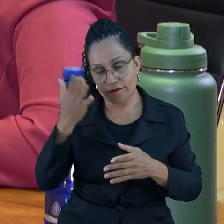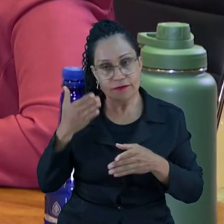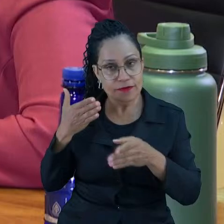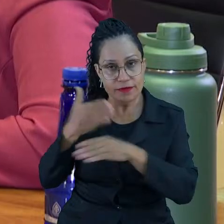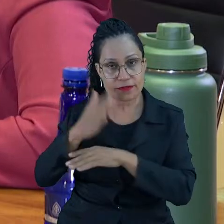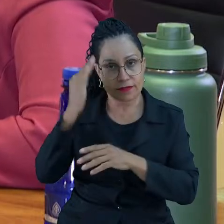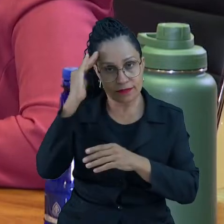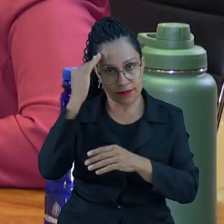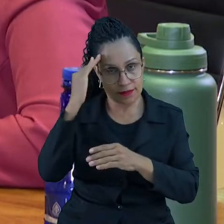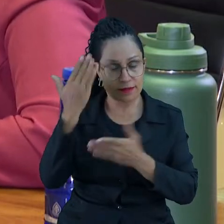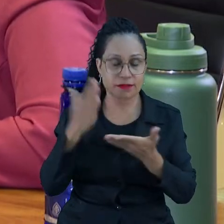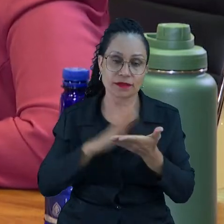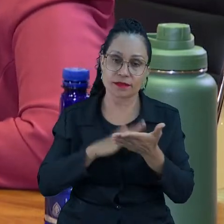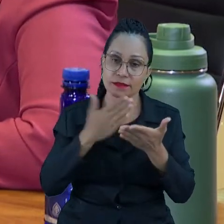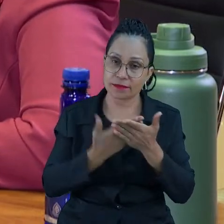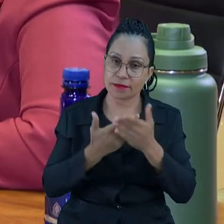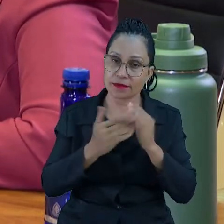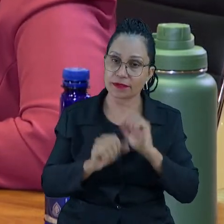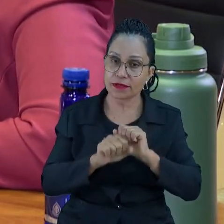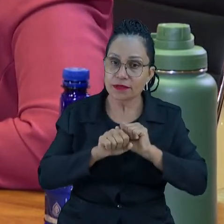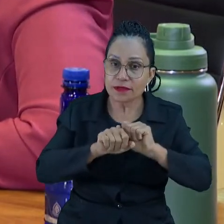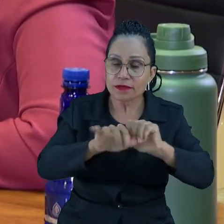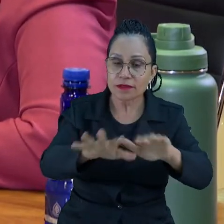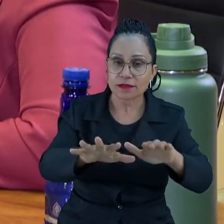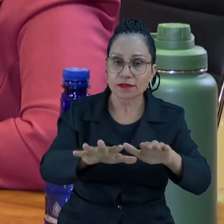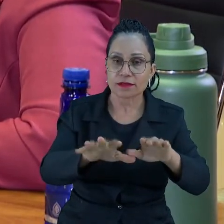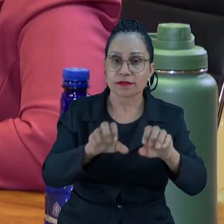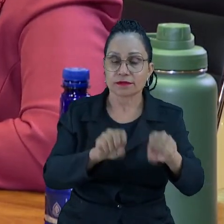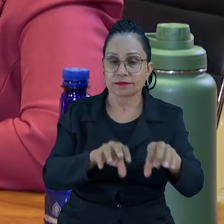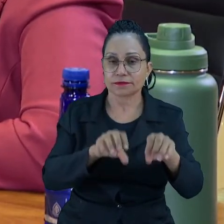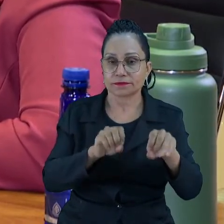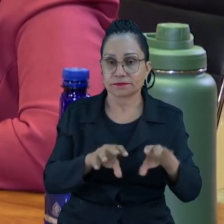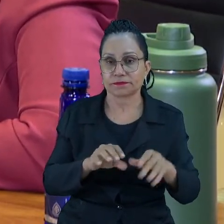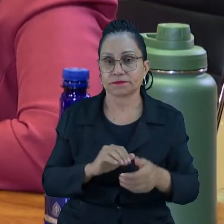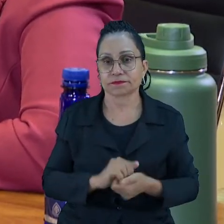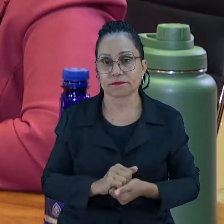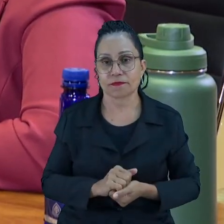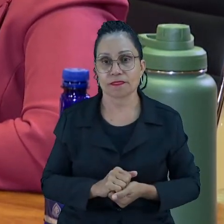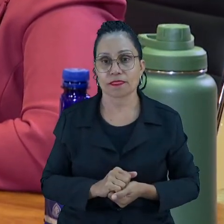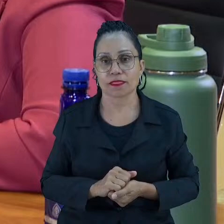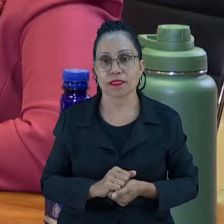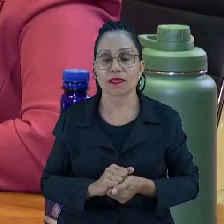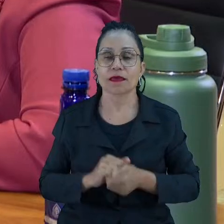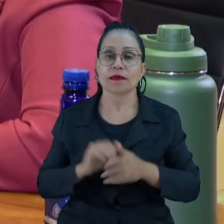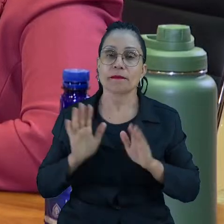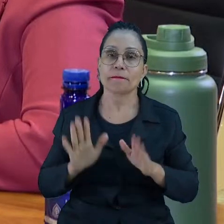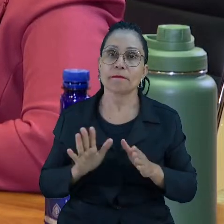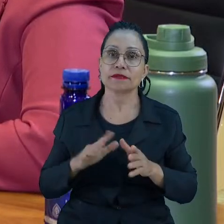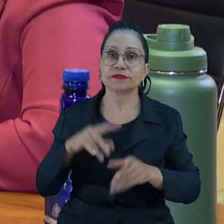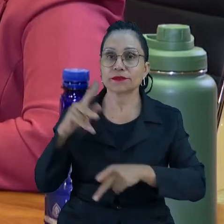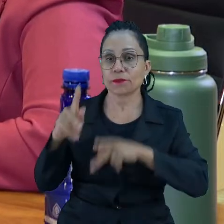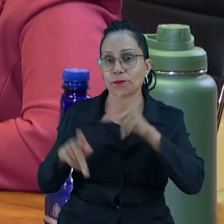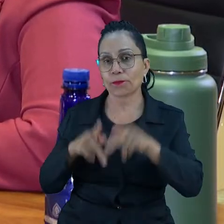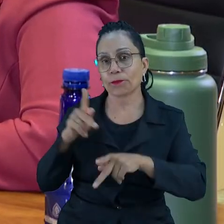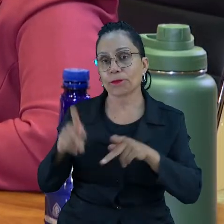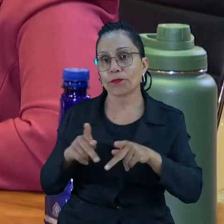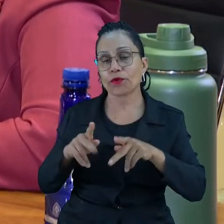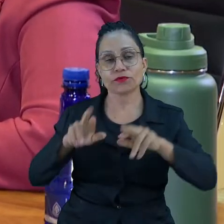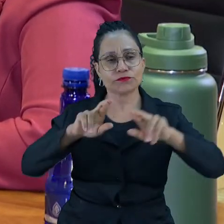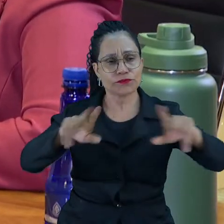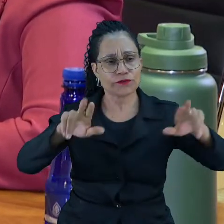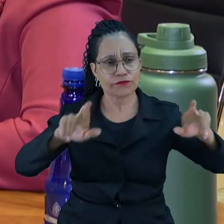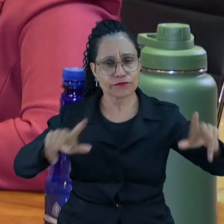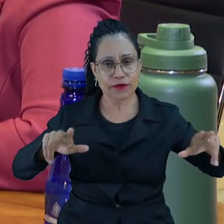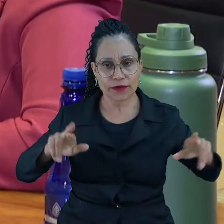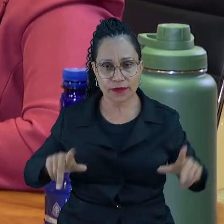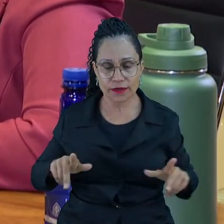entender, interpretar e repassar. Que é da área jurídica. Sim, mas tinha um público muito diverso lá